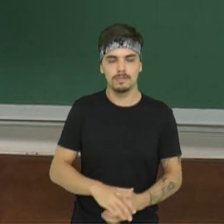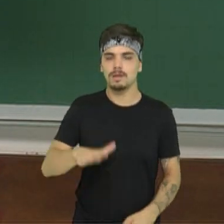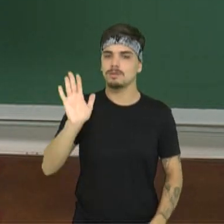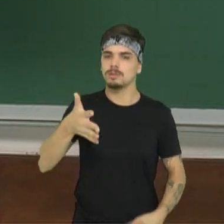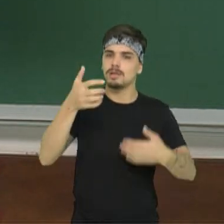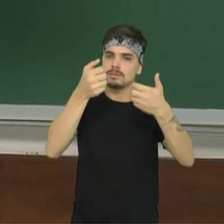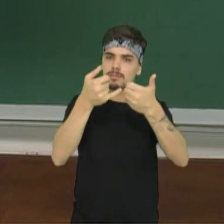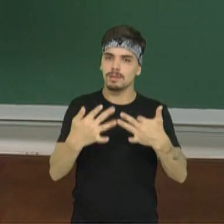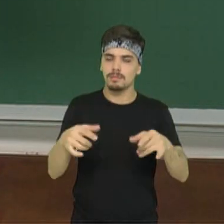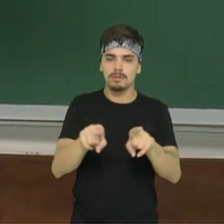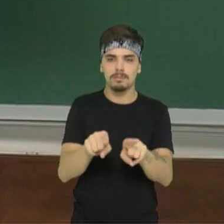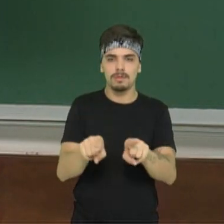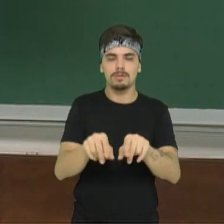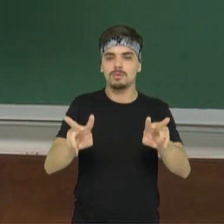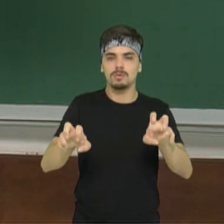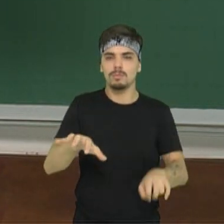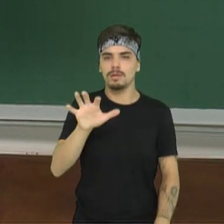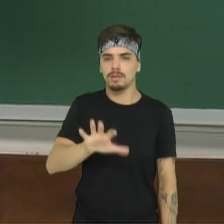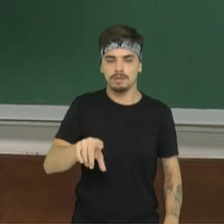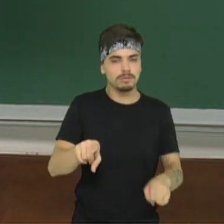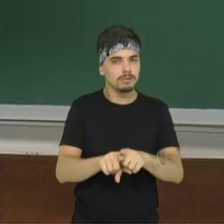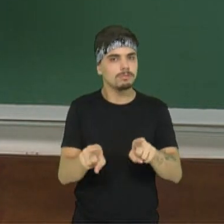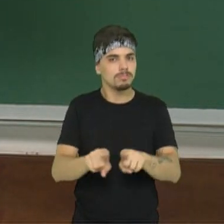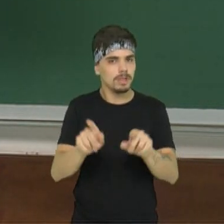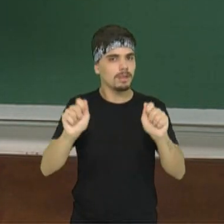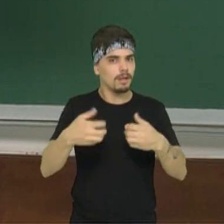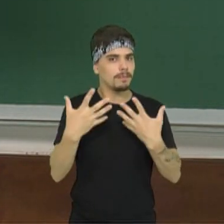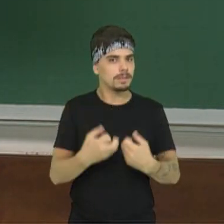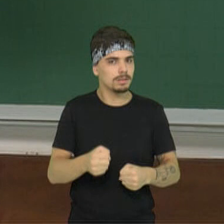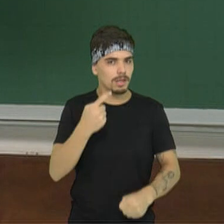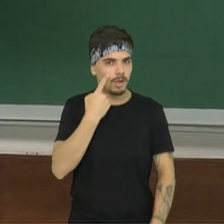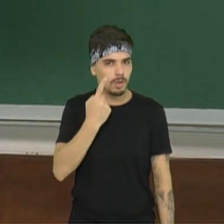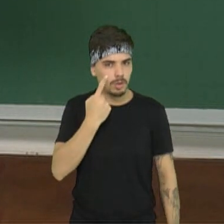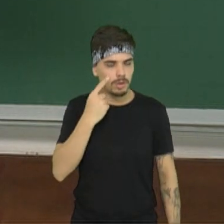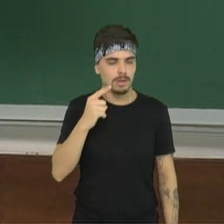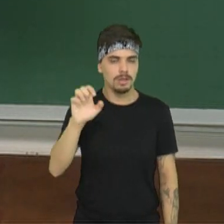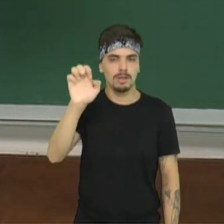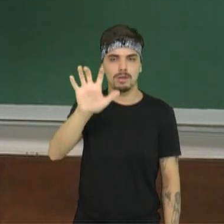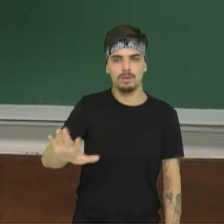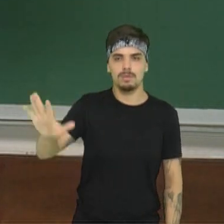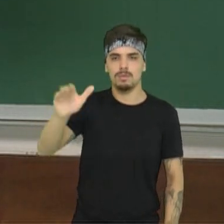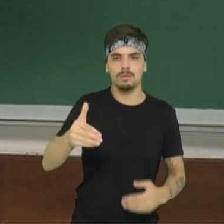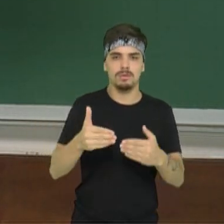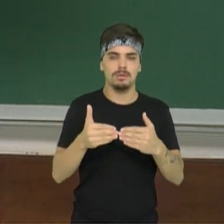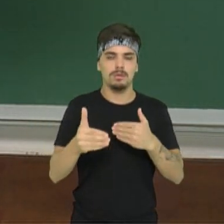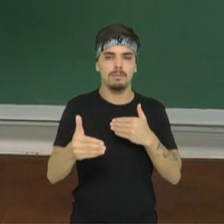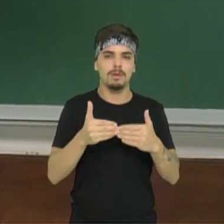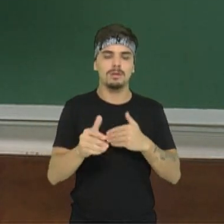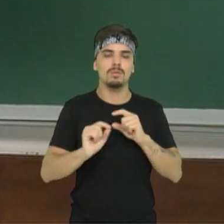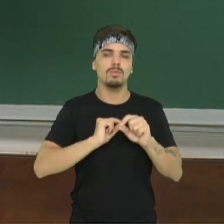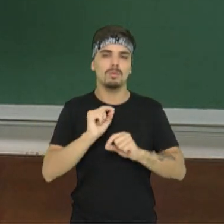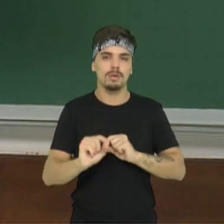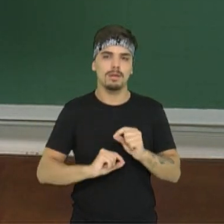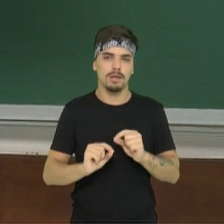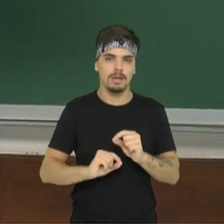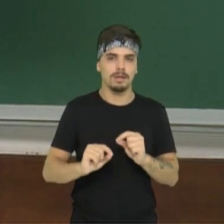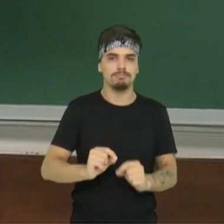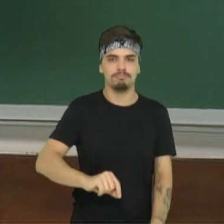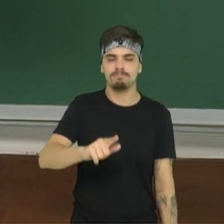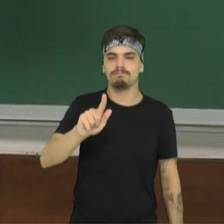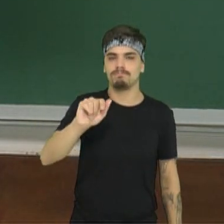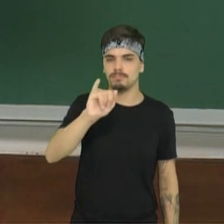falado sobre isso, a gente podemos considerar, né, a urbanização da Europa a partir do declínio do Império Romano,